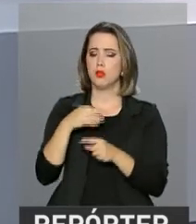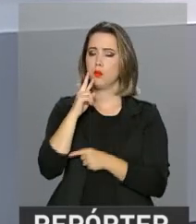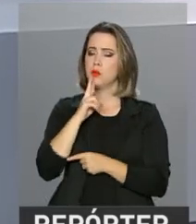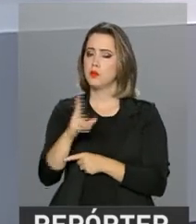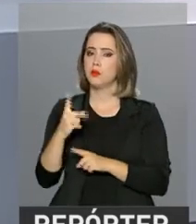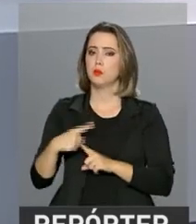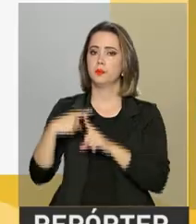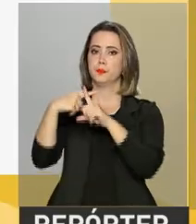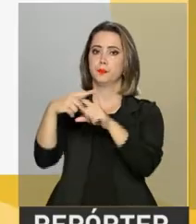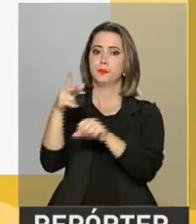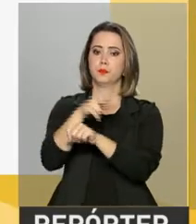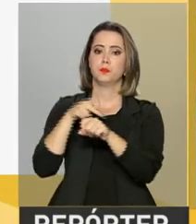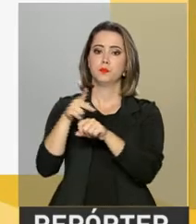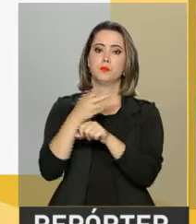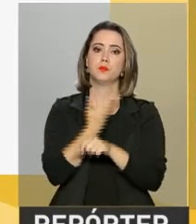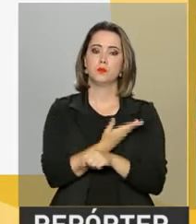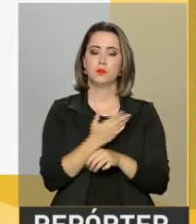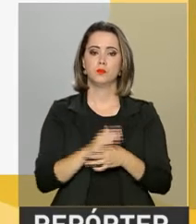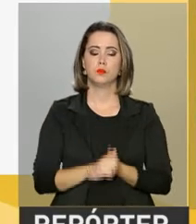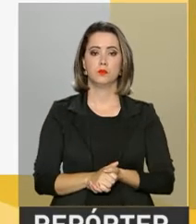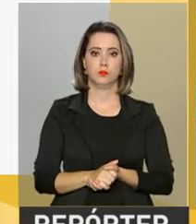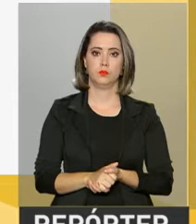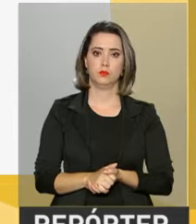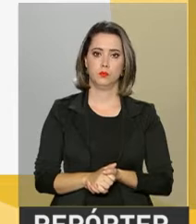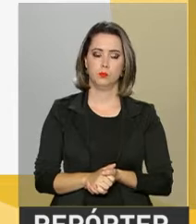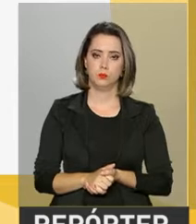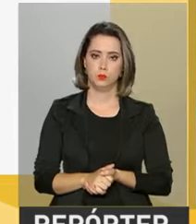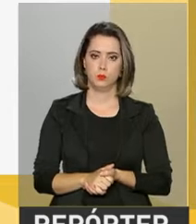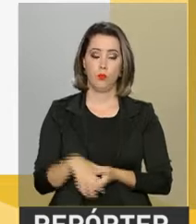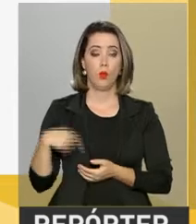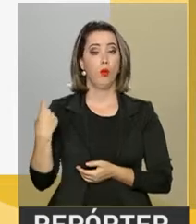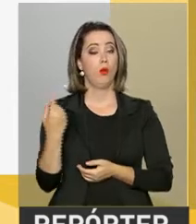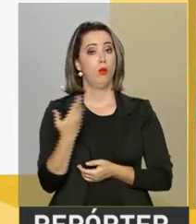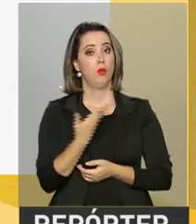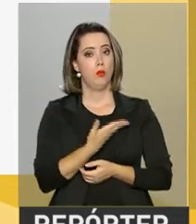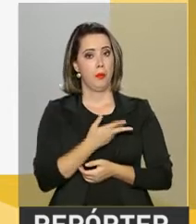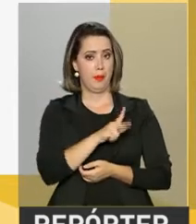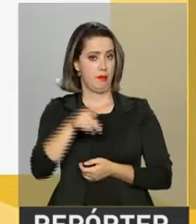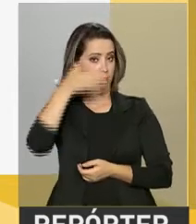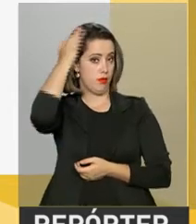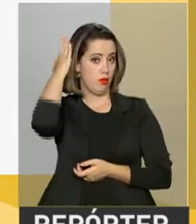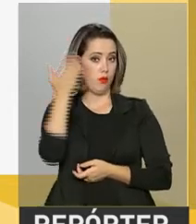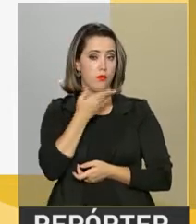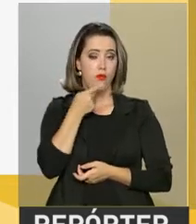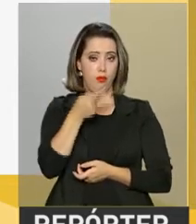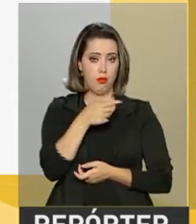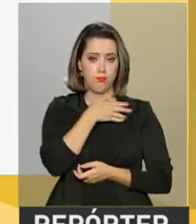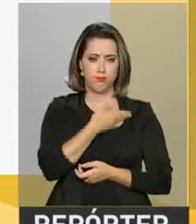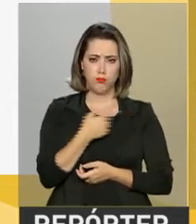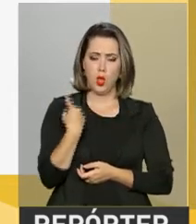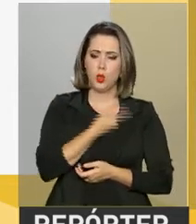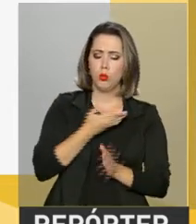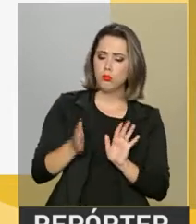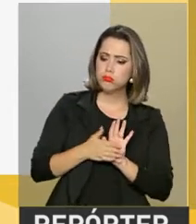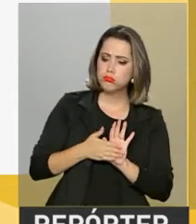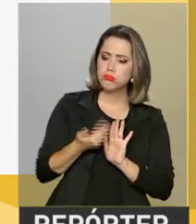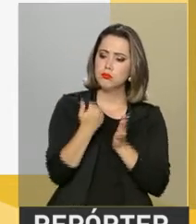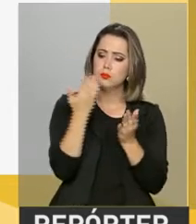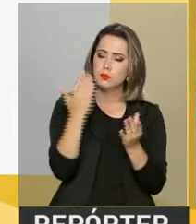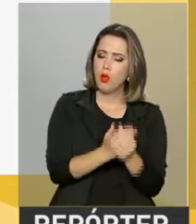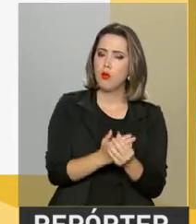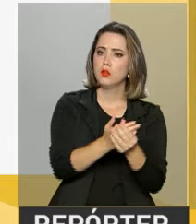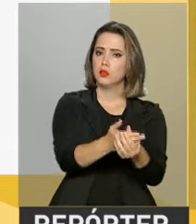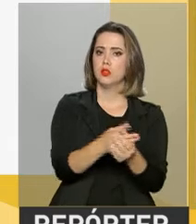ao país. Quando nós mandamos uma reforma, nós, com toda franqueza, nós pensamos, bom, acho que é uma reforma